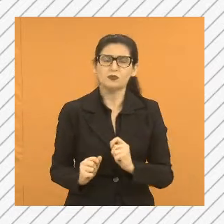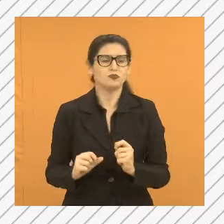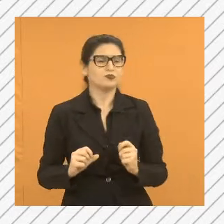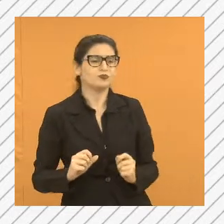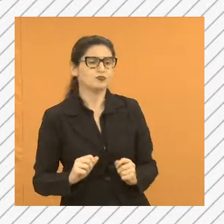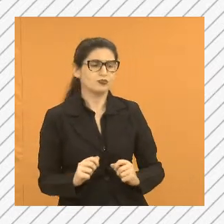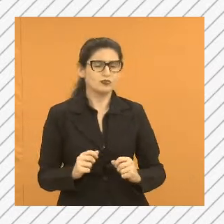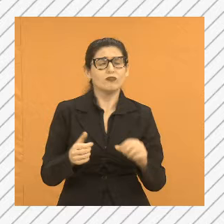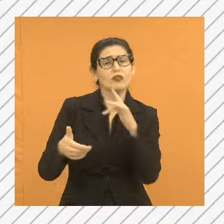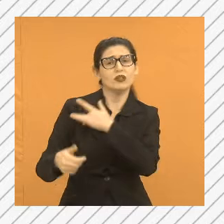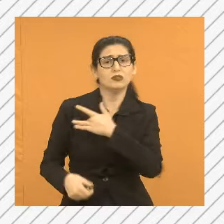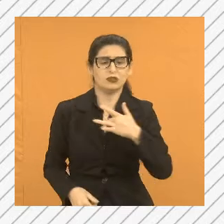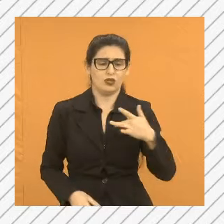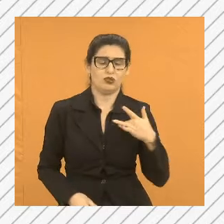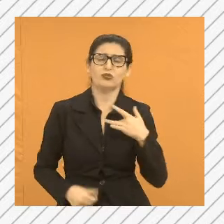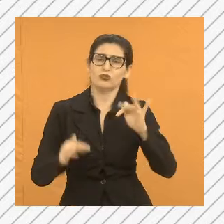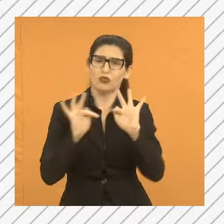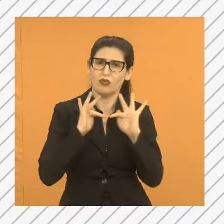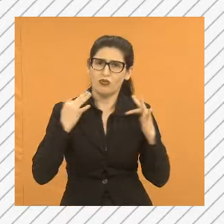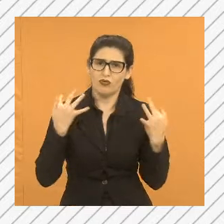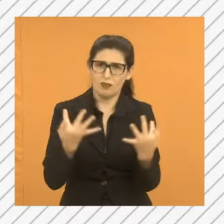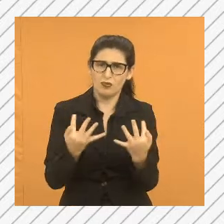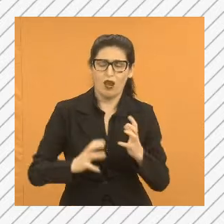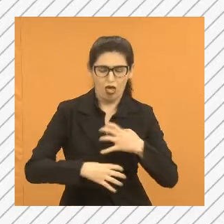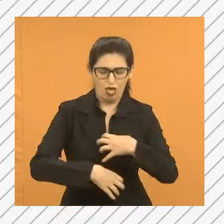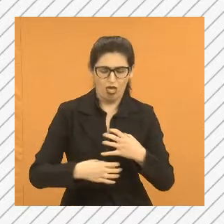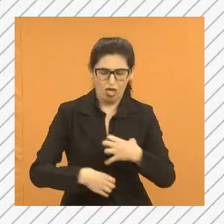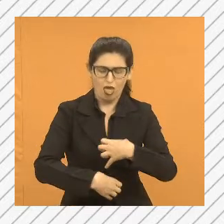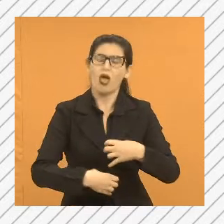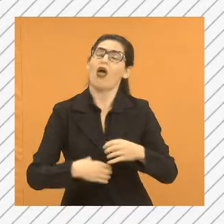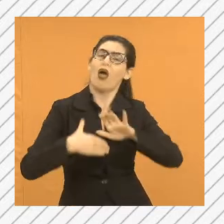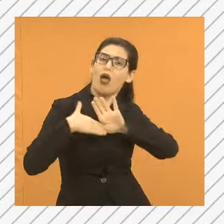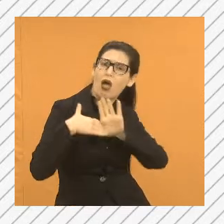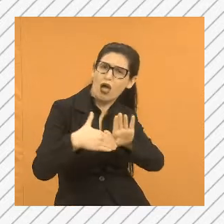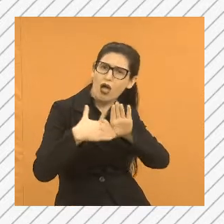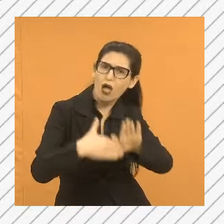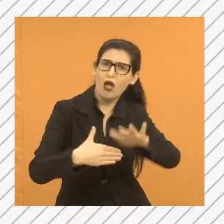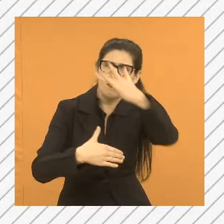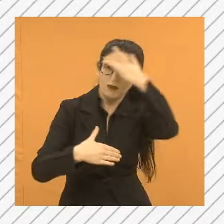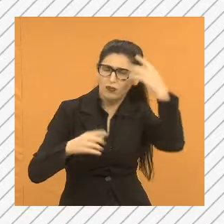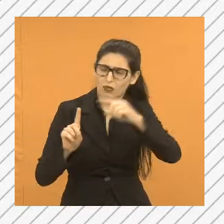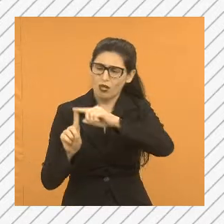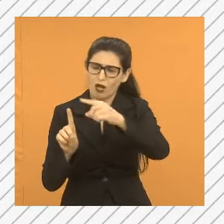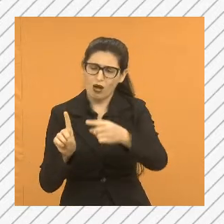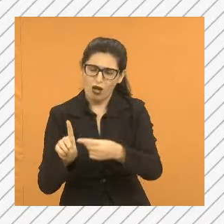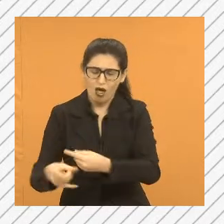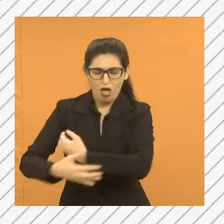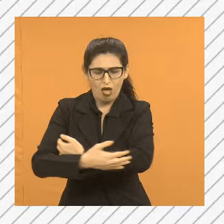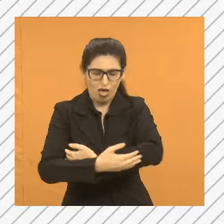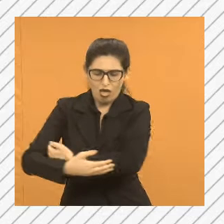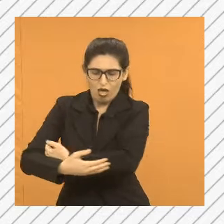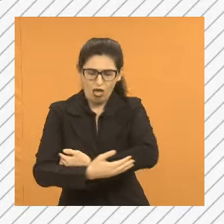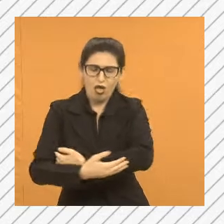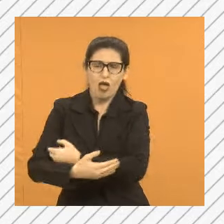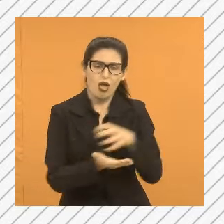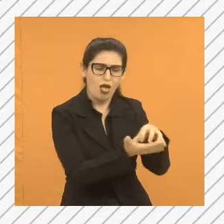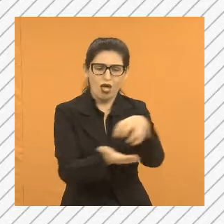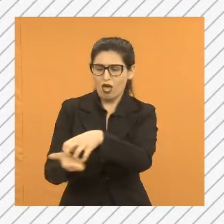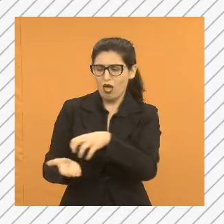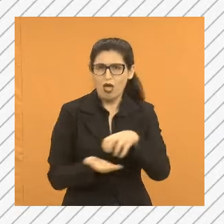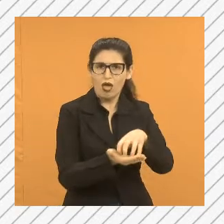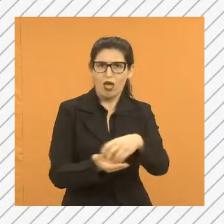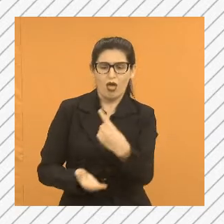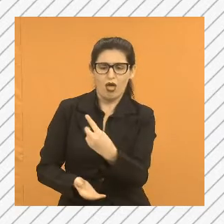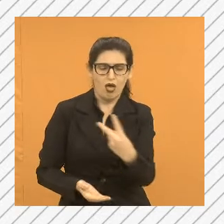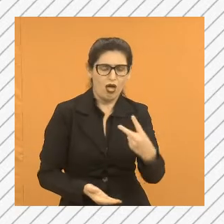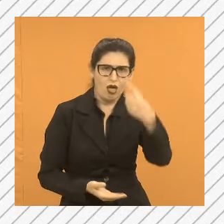de saúde da família, as unidades tradicionais, a assistência ao pré-natal e as unidades 12 horas,